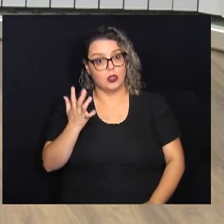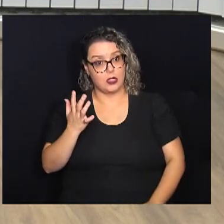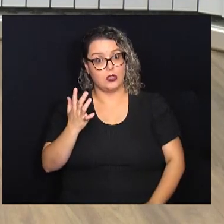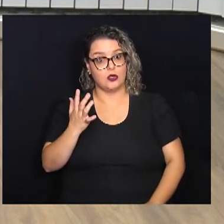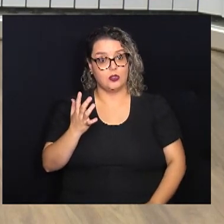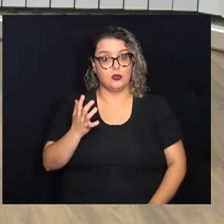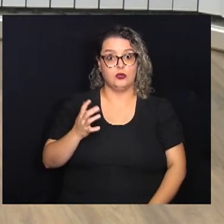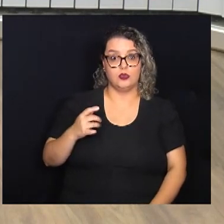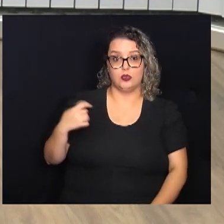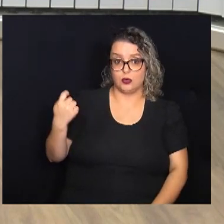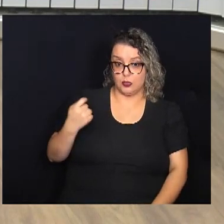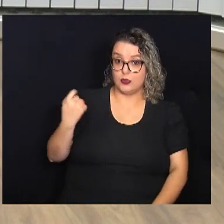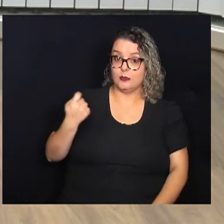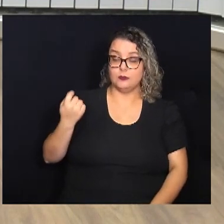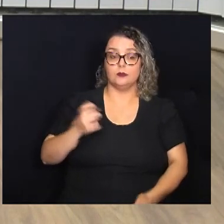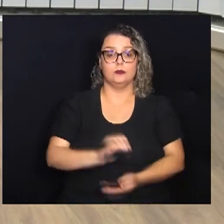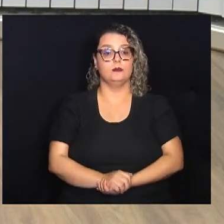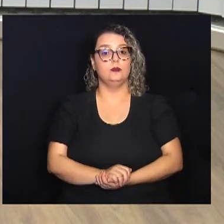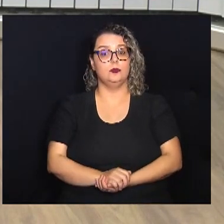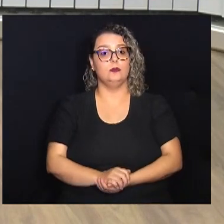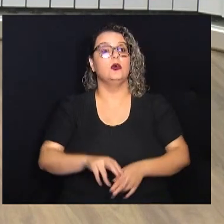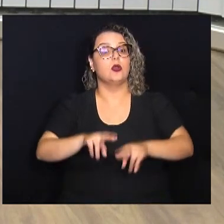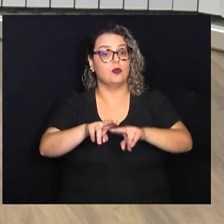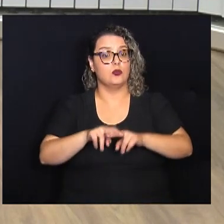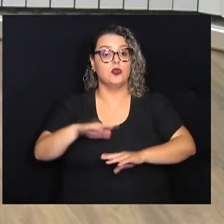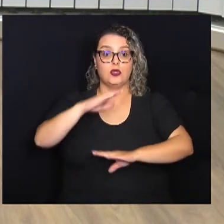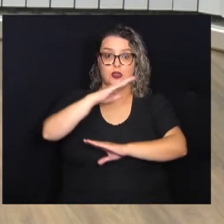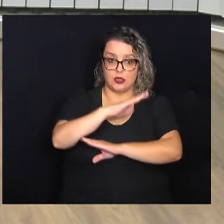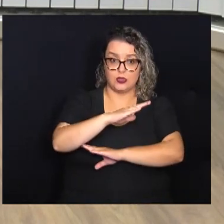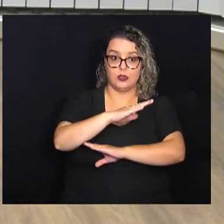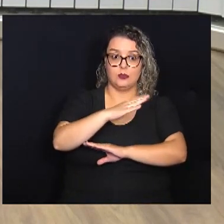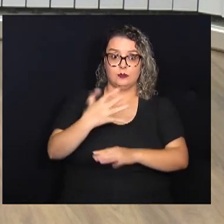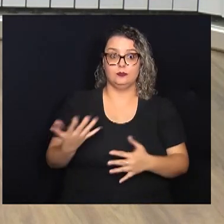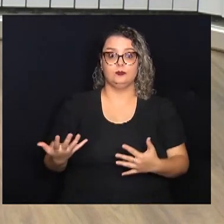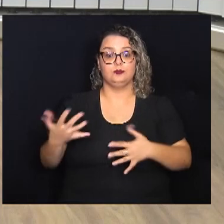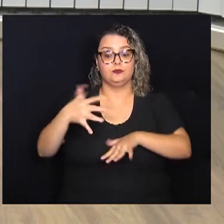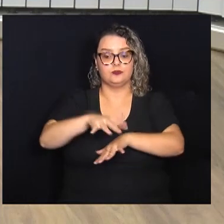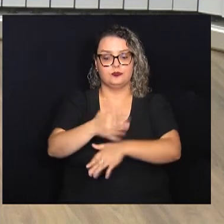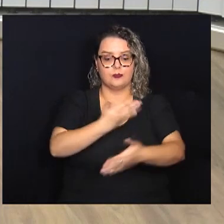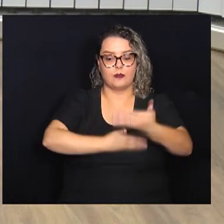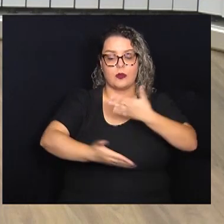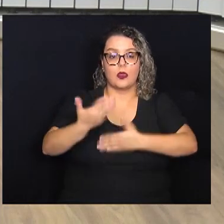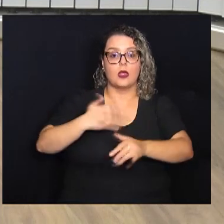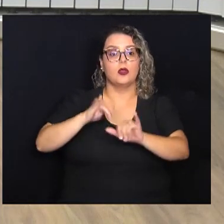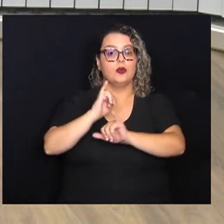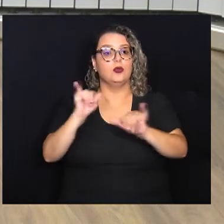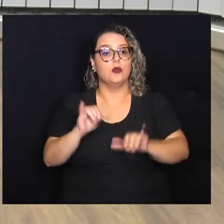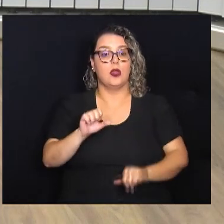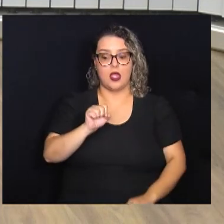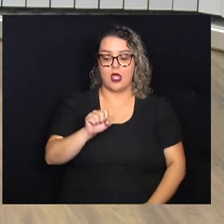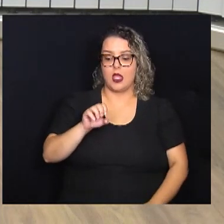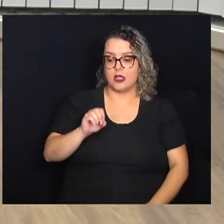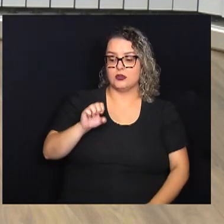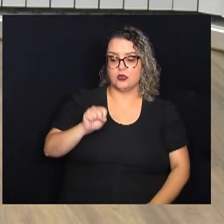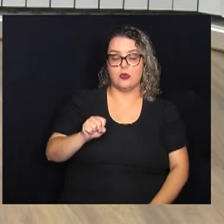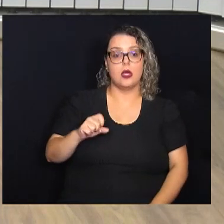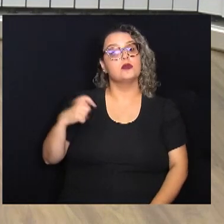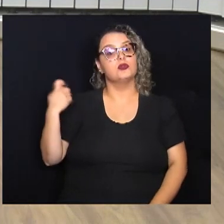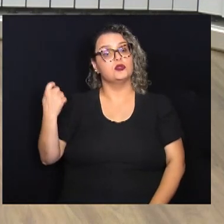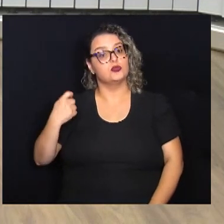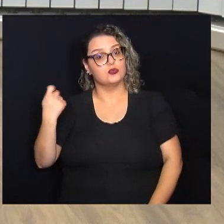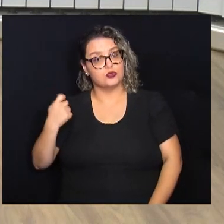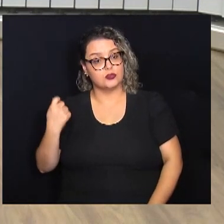Grande do Sul. E por isso, a Câmara integra a campanha SOS Rio Grande do Sul